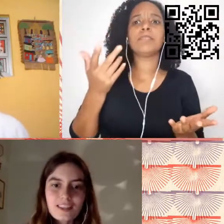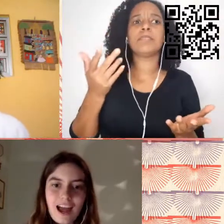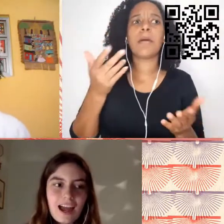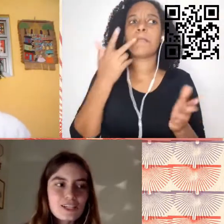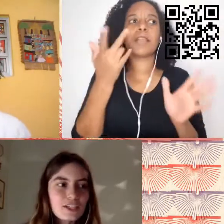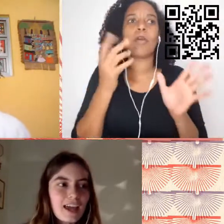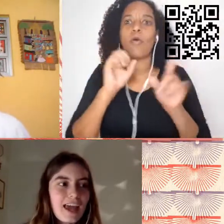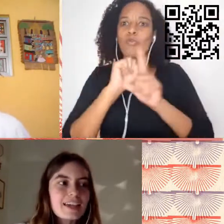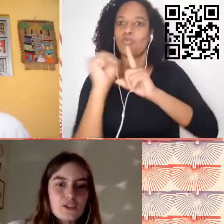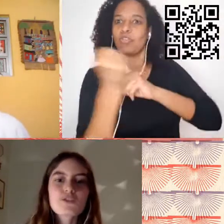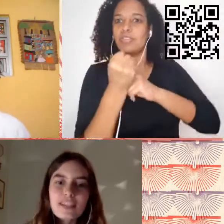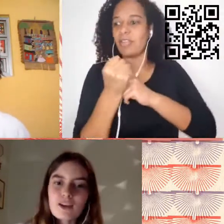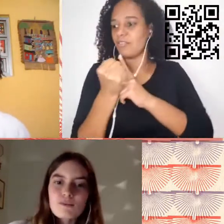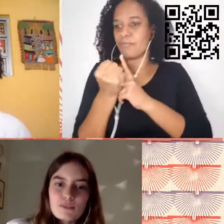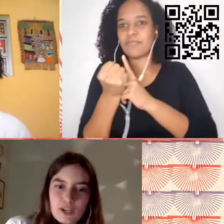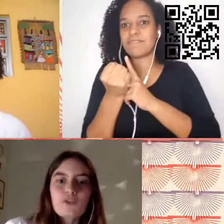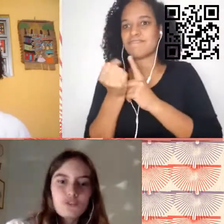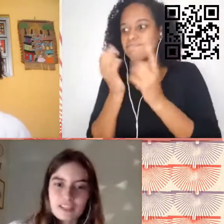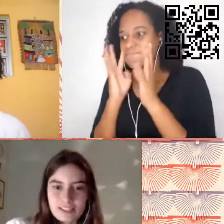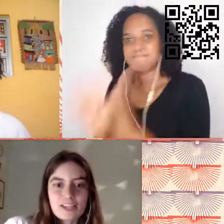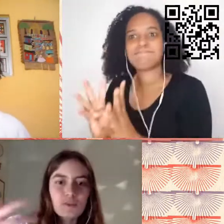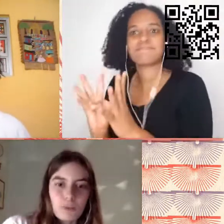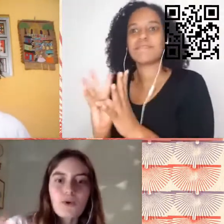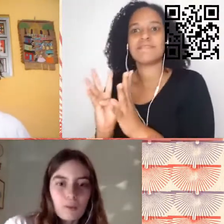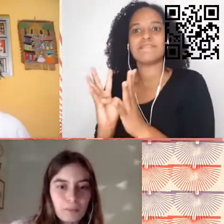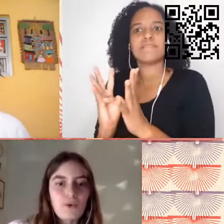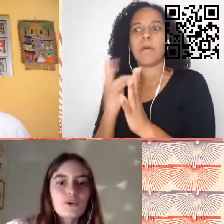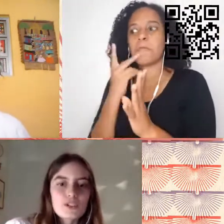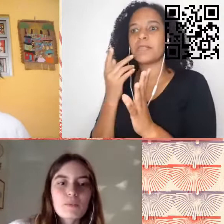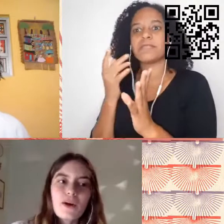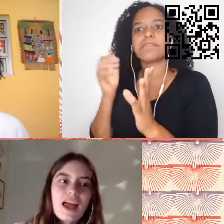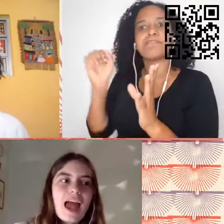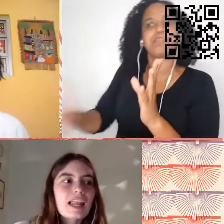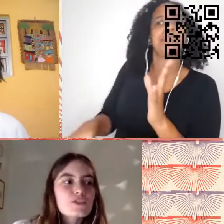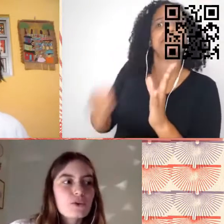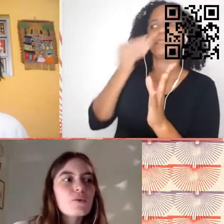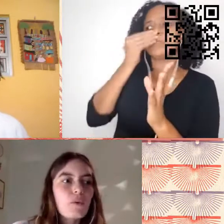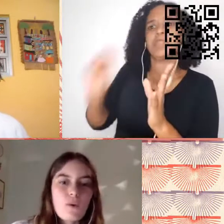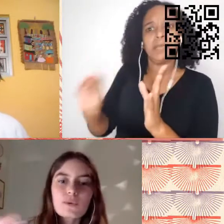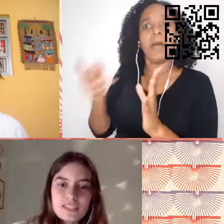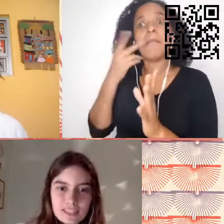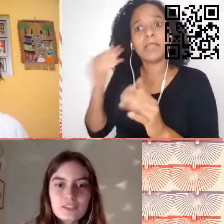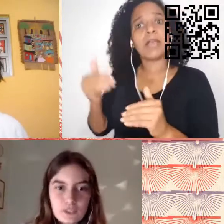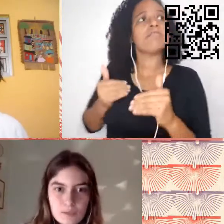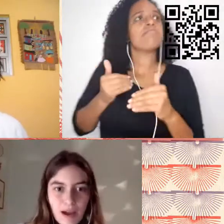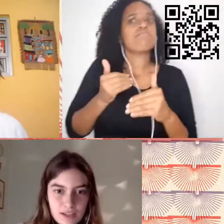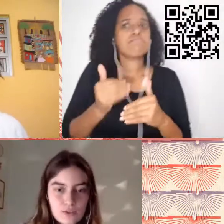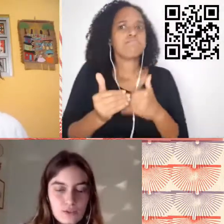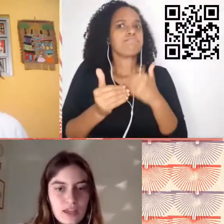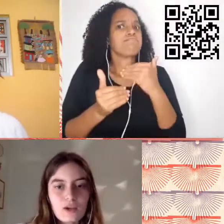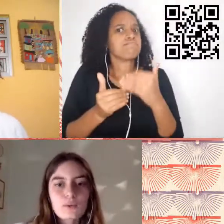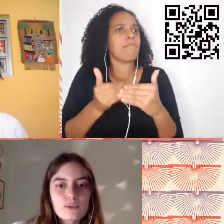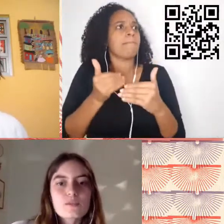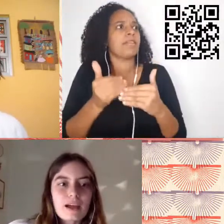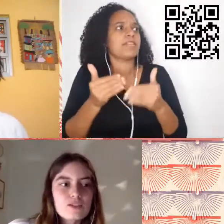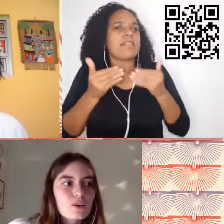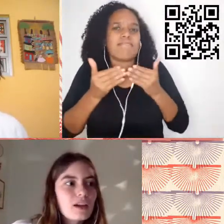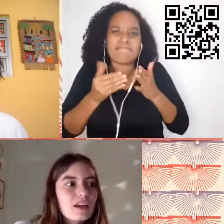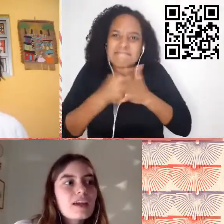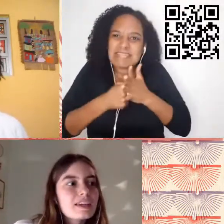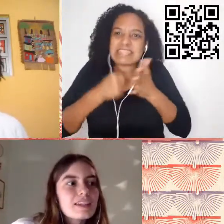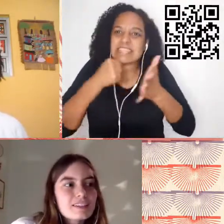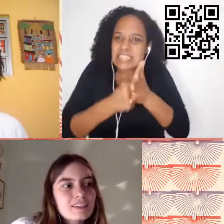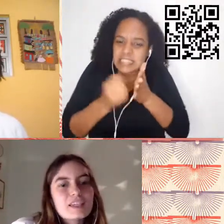da sociedade, se fizeram ser ouvidas, né? De pouco a pouco, tipo, elas foram conquistando espaços, né? O